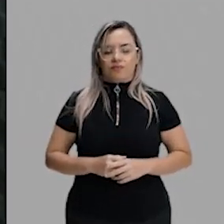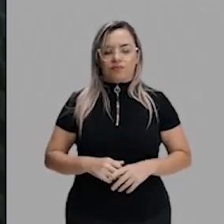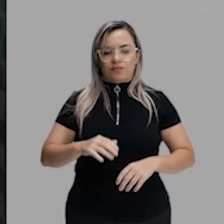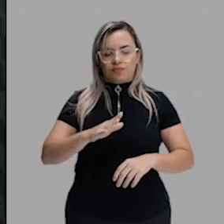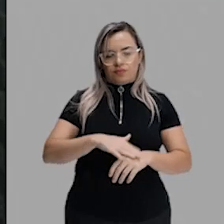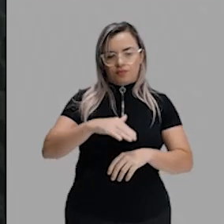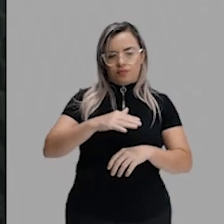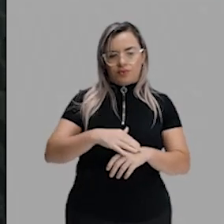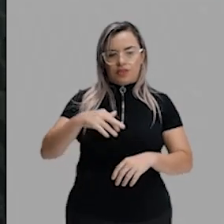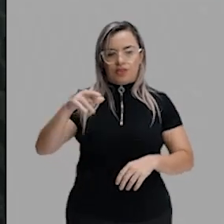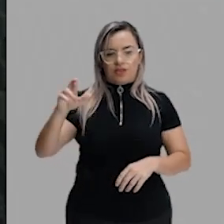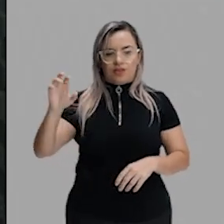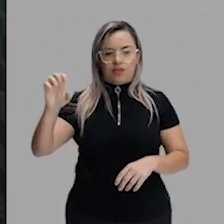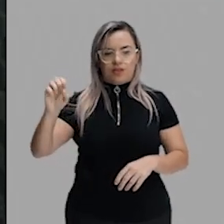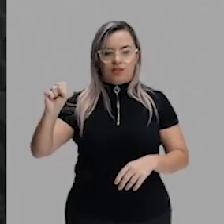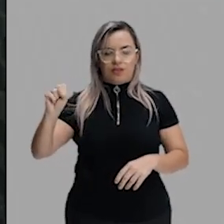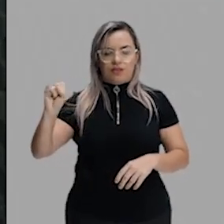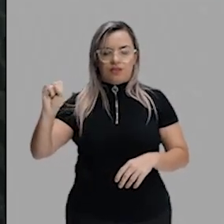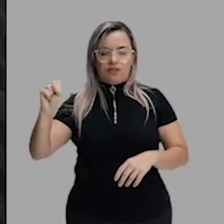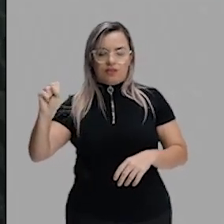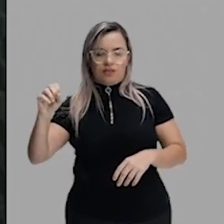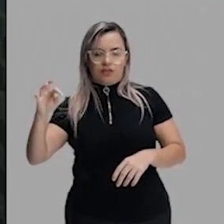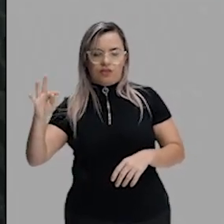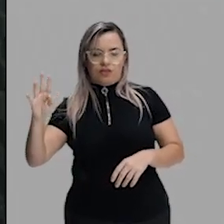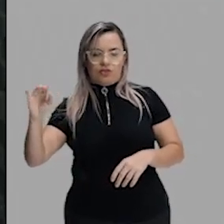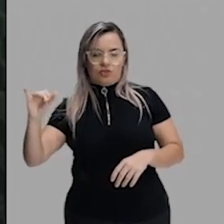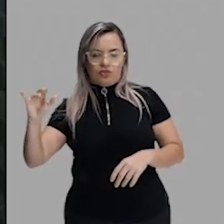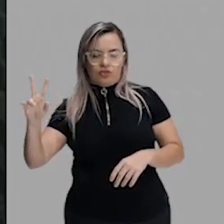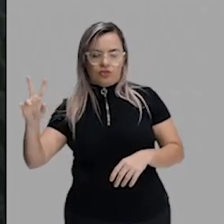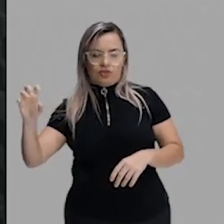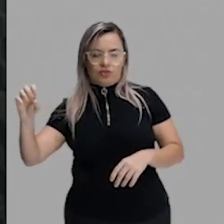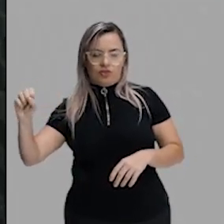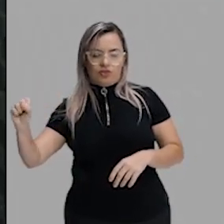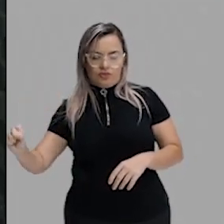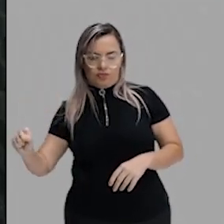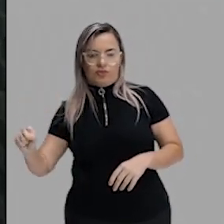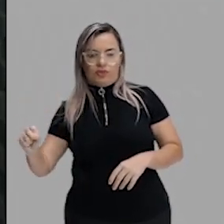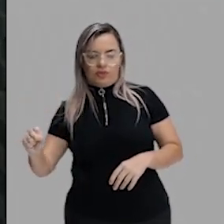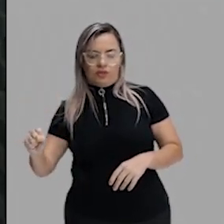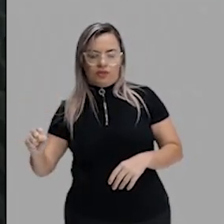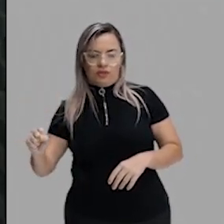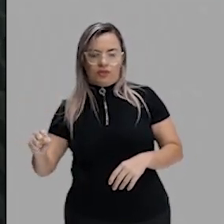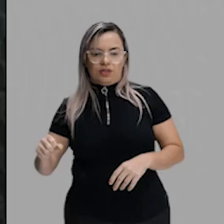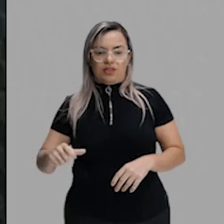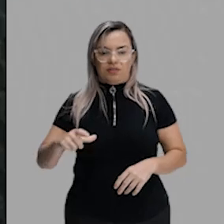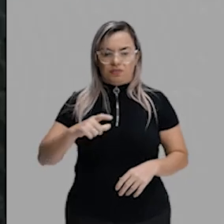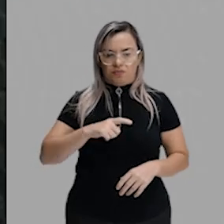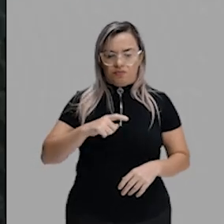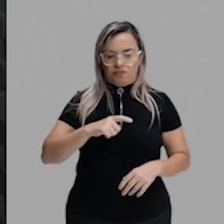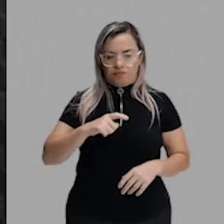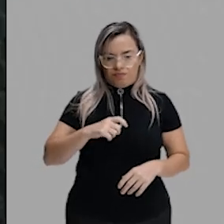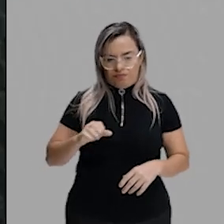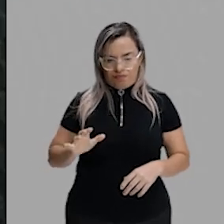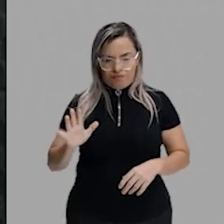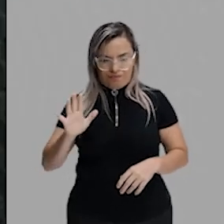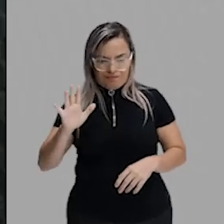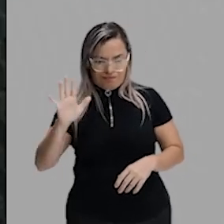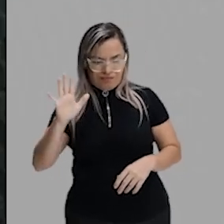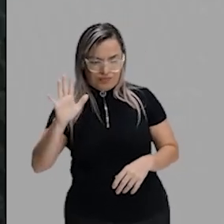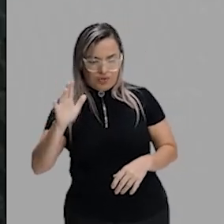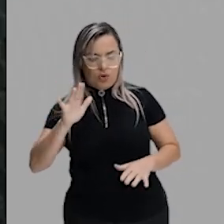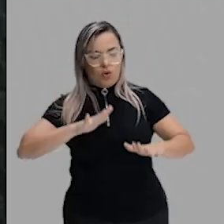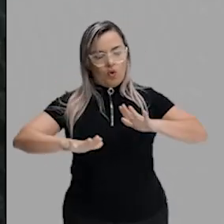aparelhos resistivos, né? Eles geralmente também são aparelhos que costumam a gastar um pouco mais, certo? Então, tem que